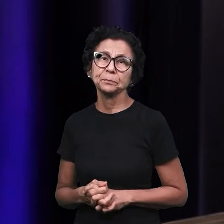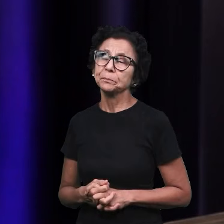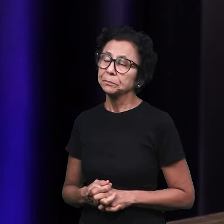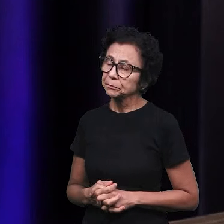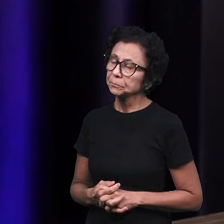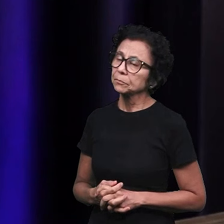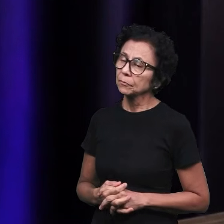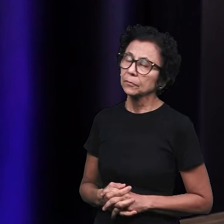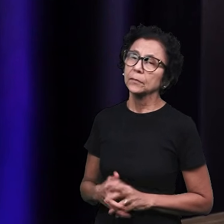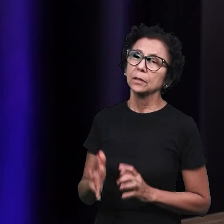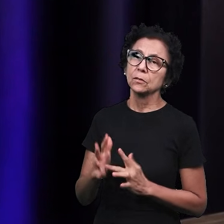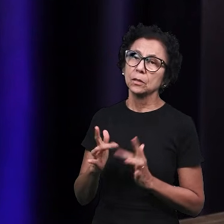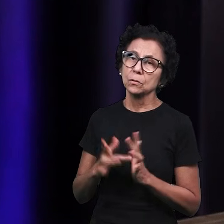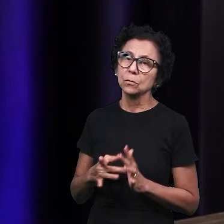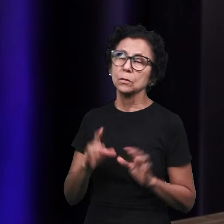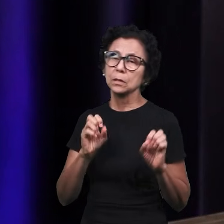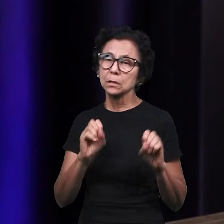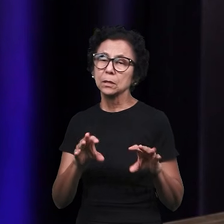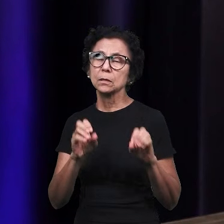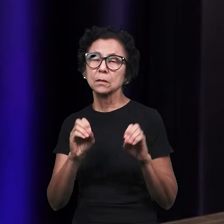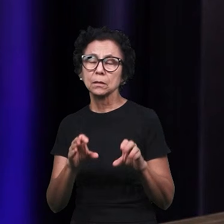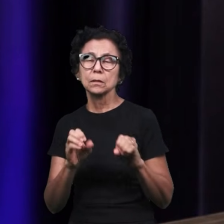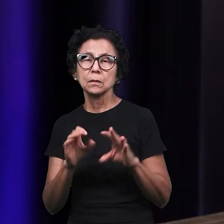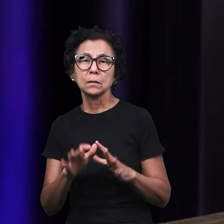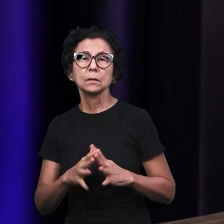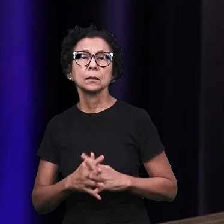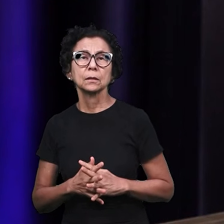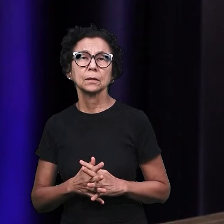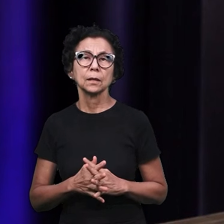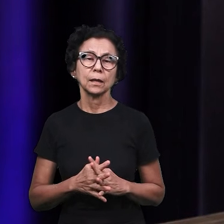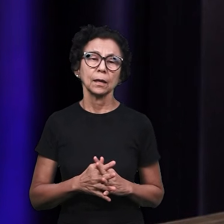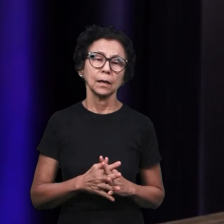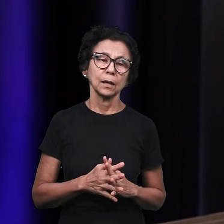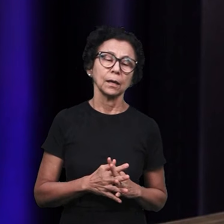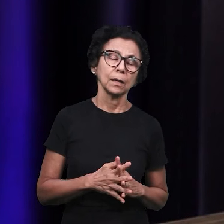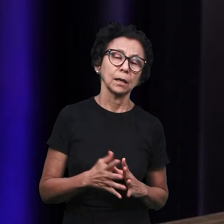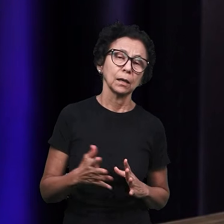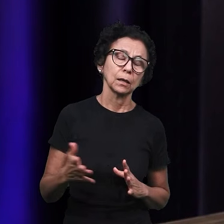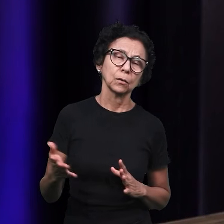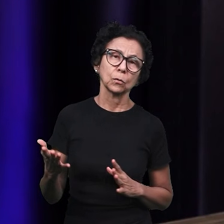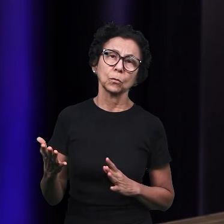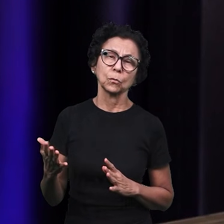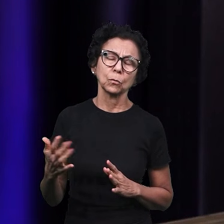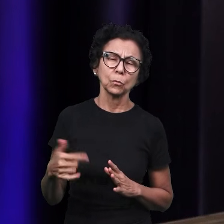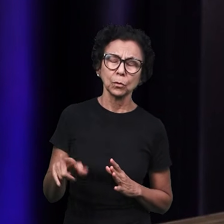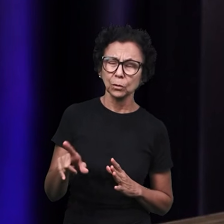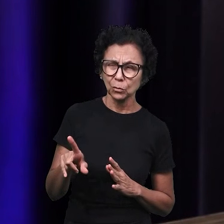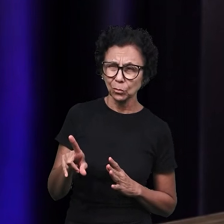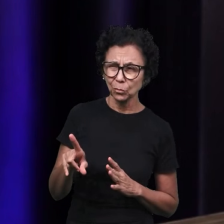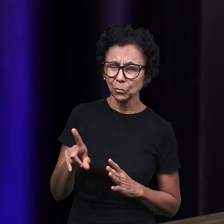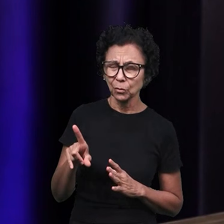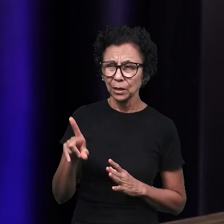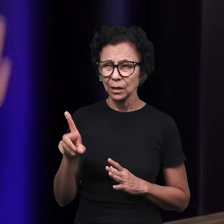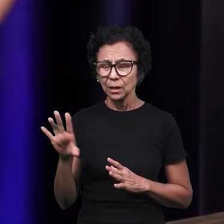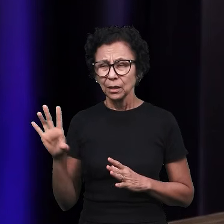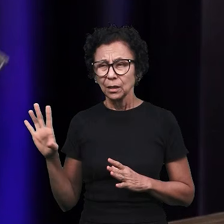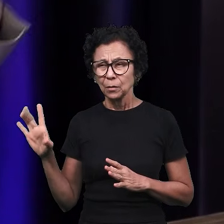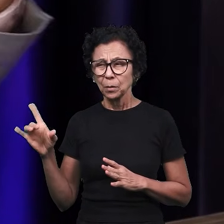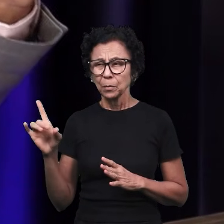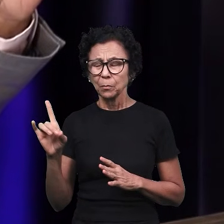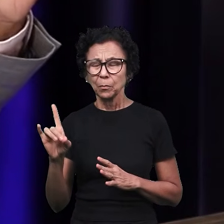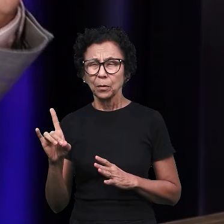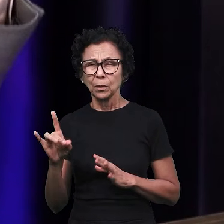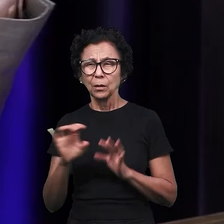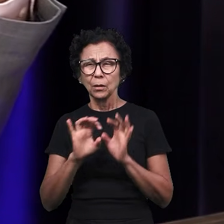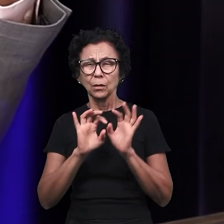disse, Jesus continua ensinando dentro dessa mesma linha, porque é quando eles passam e encontram